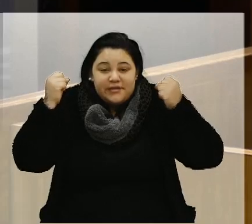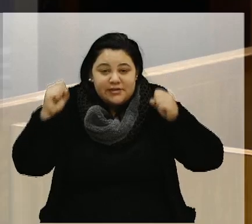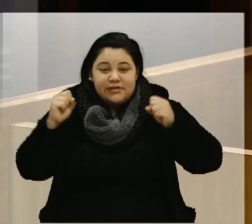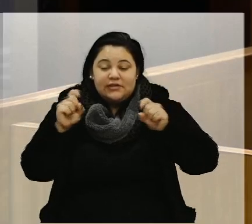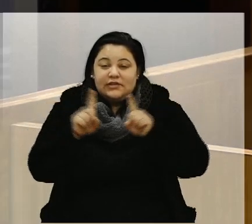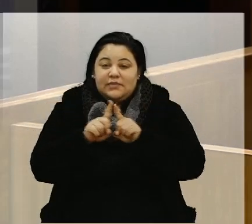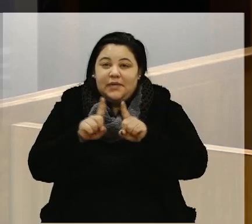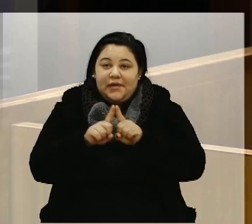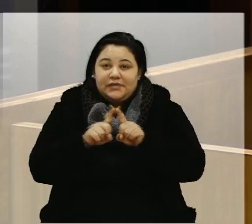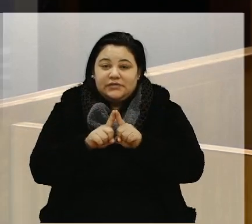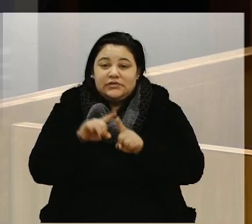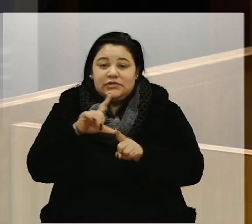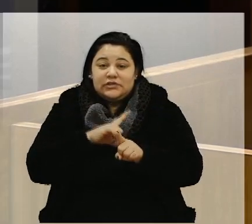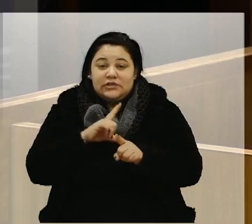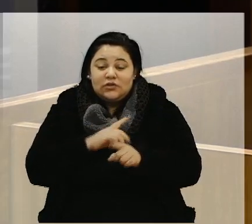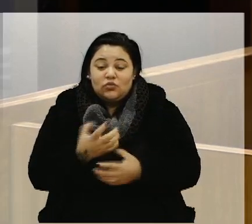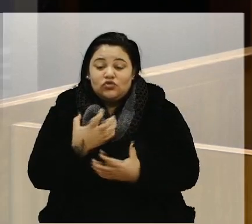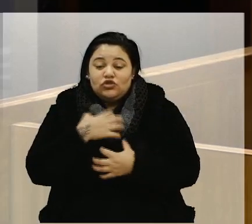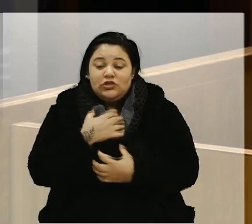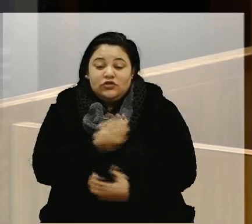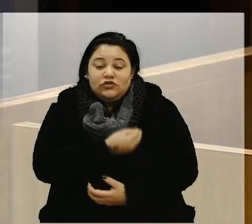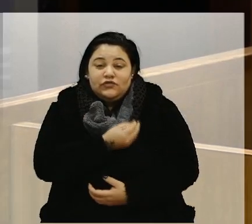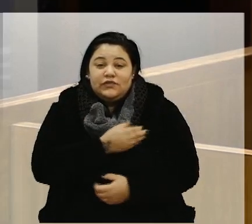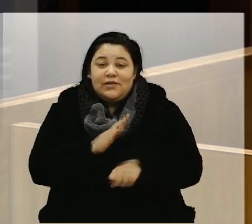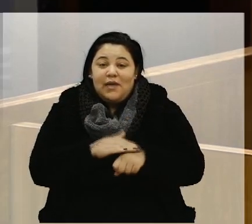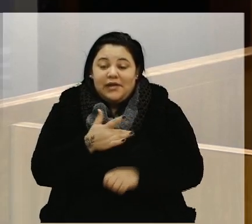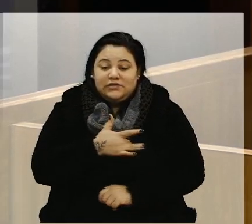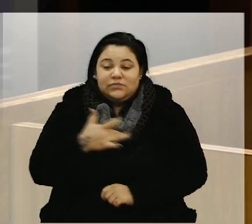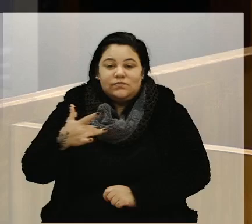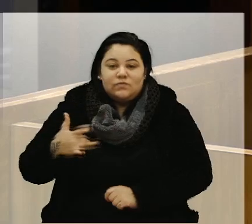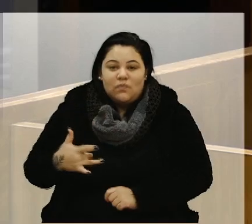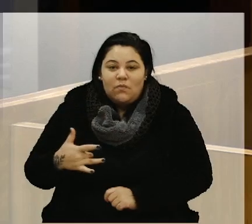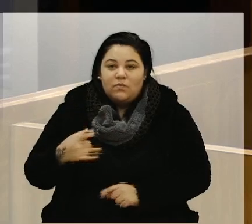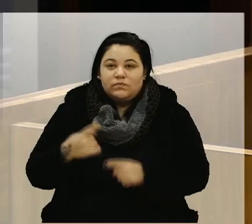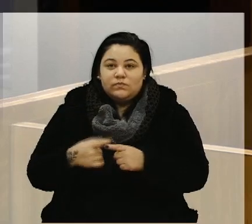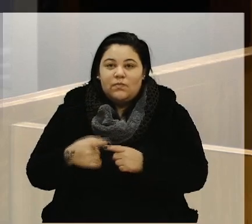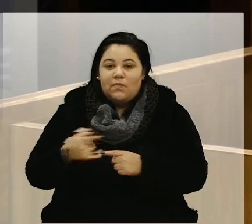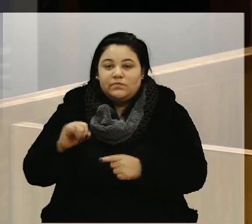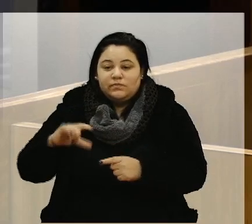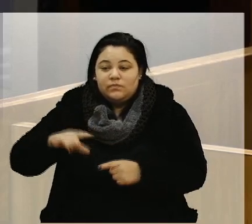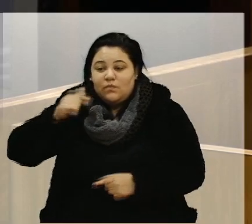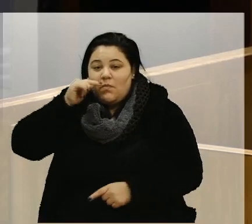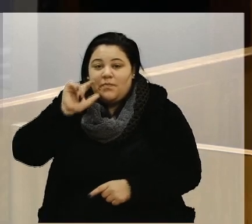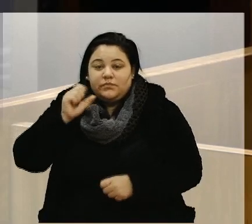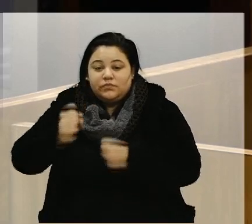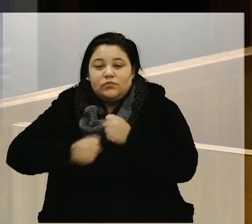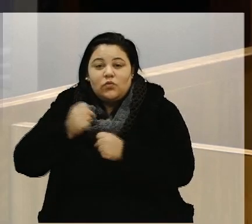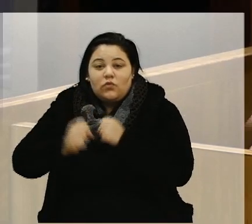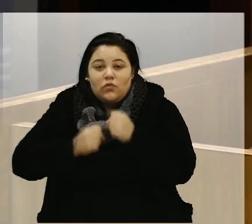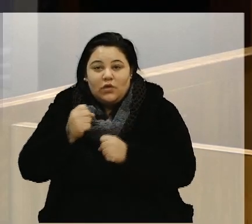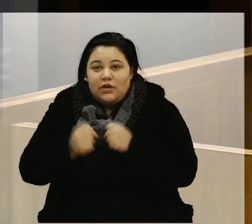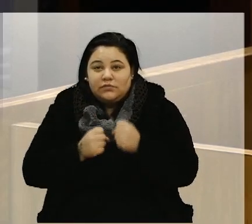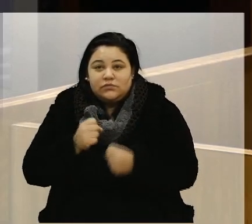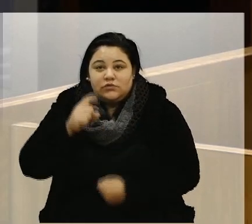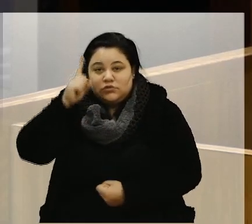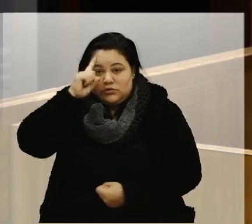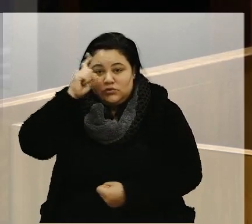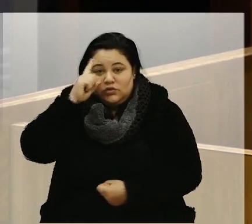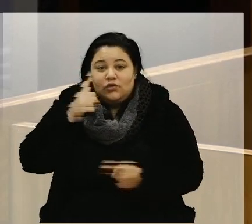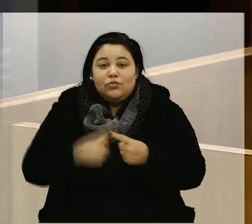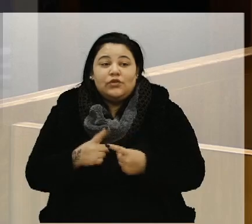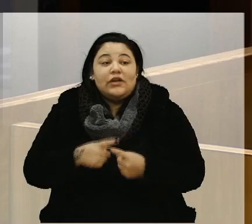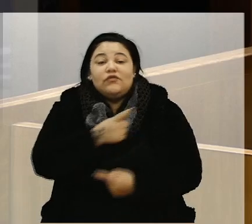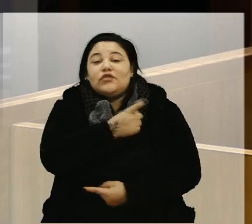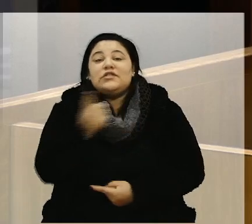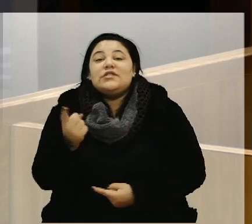estilo de vida mais saudável. Porque se eu tenho condições de correr 365 maratonas, por que você não tem